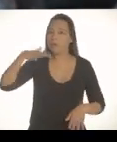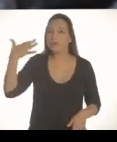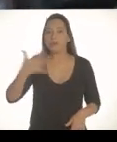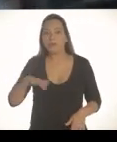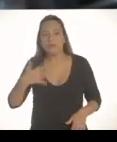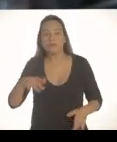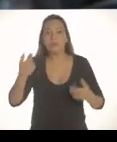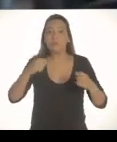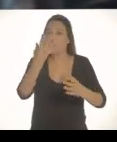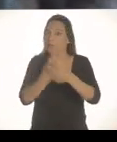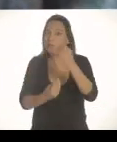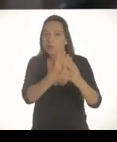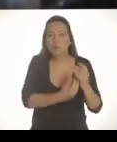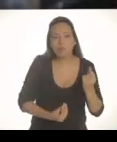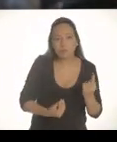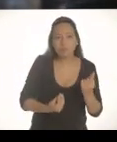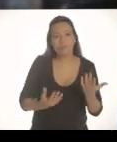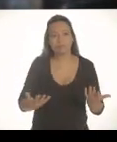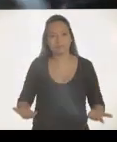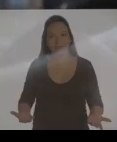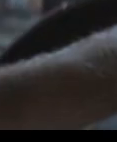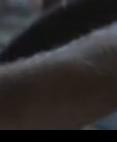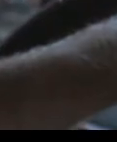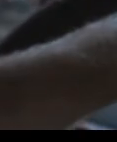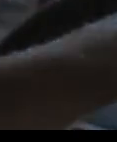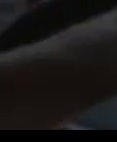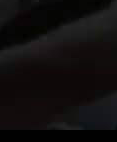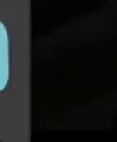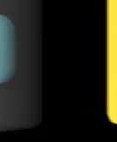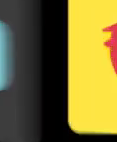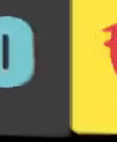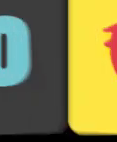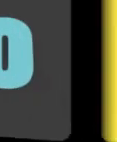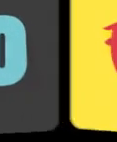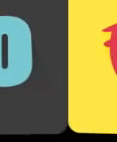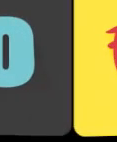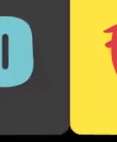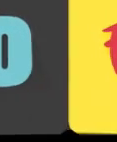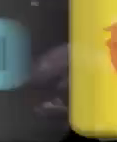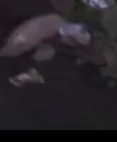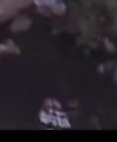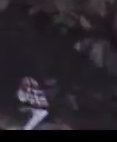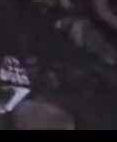para ter superado há muito tempo porque não tem casas com ventilação adequada, enfim.